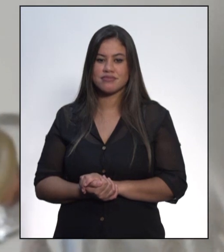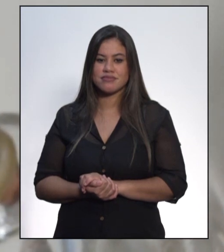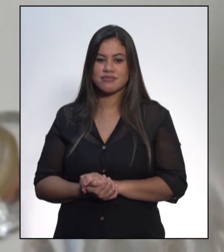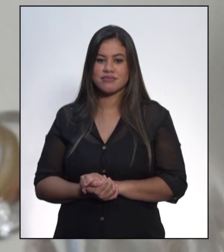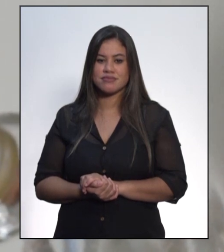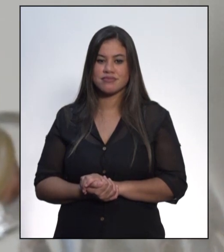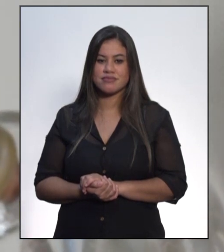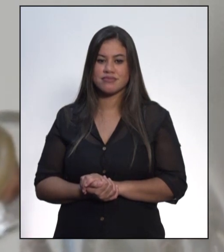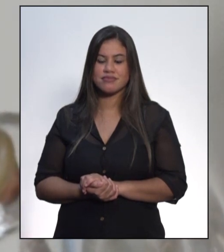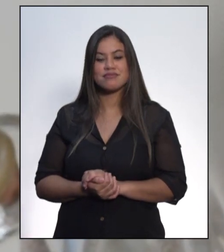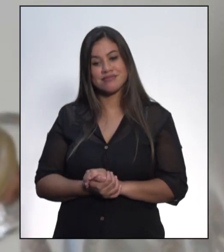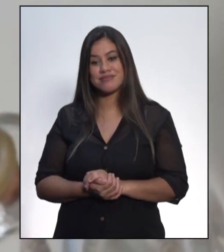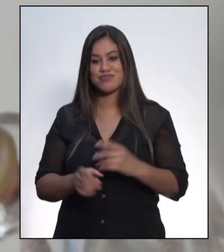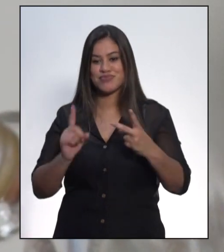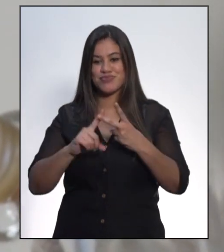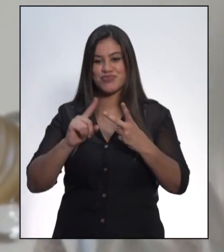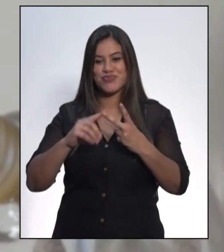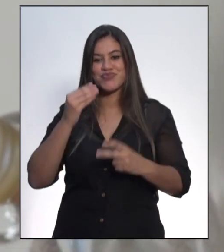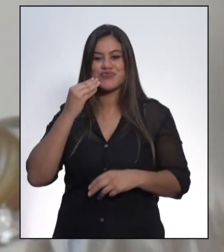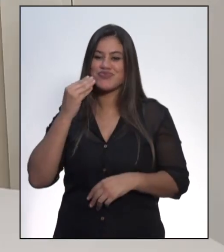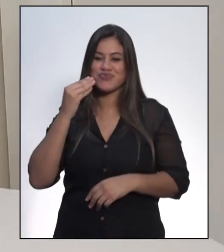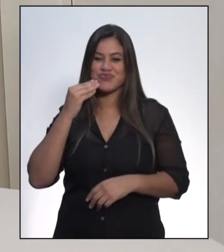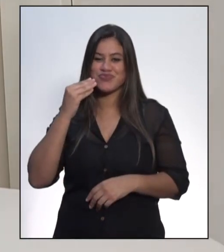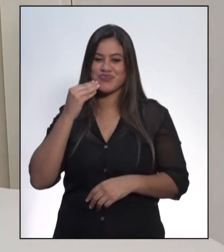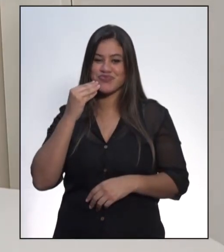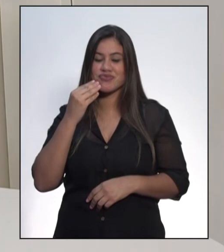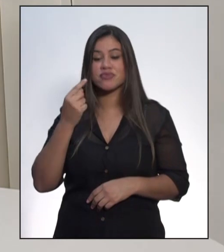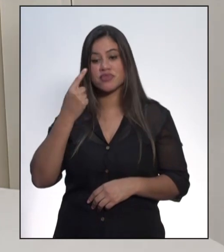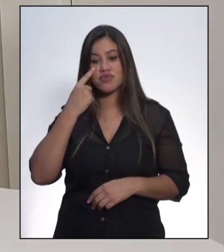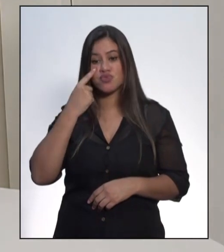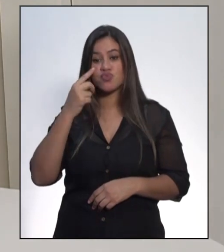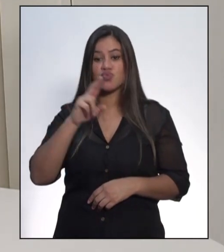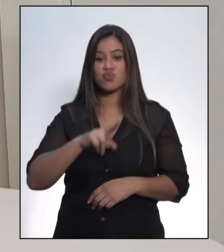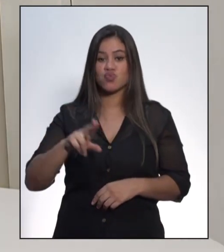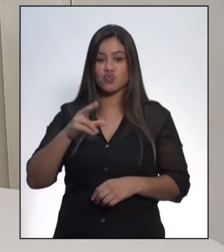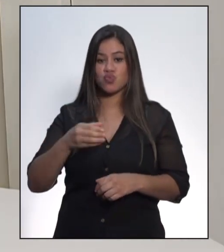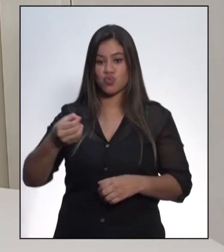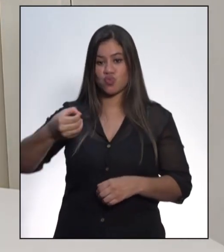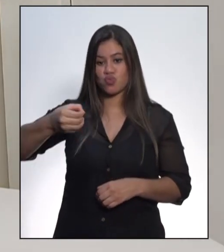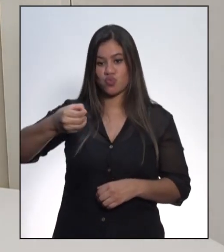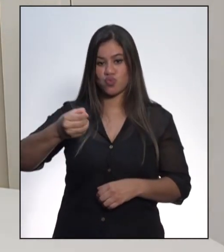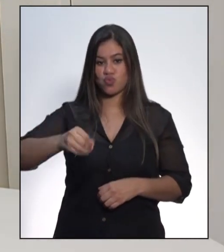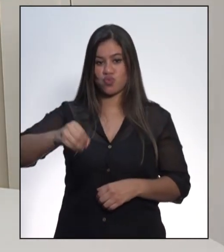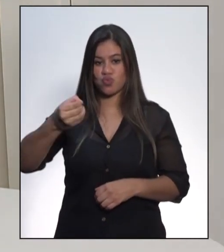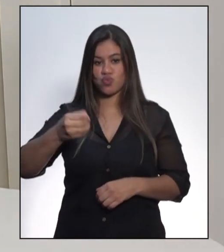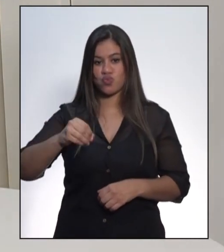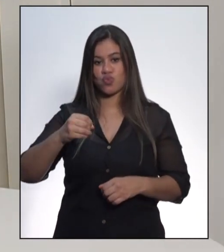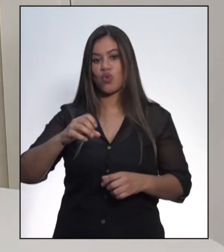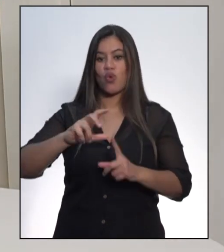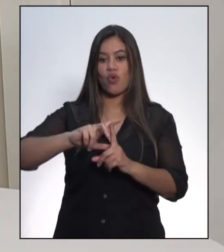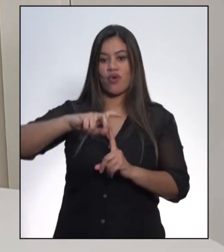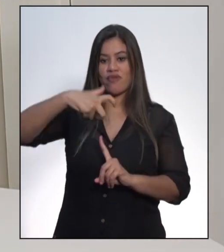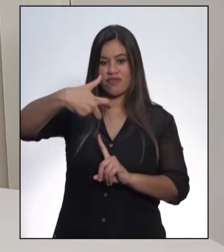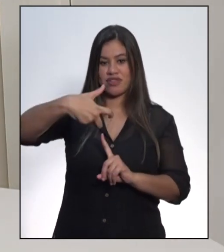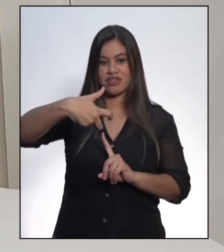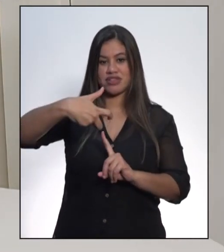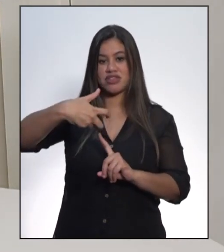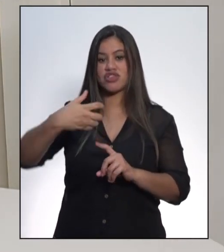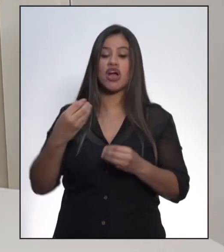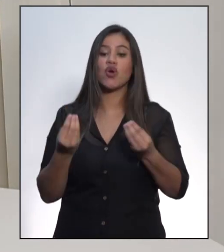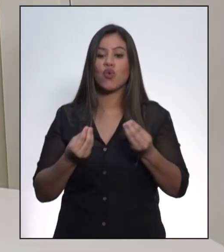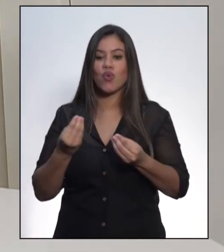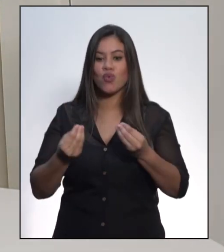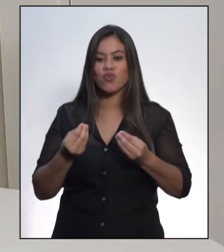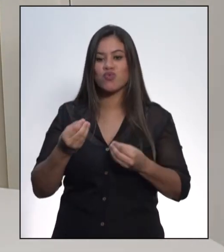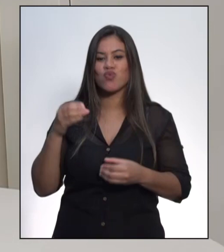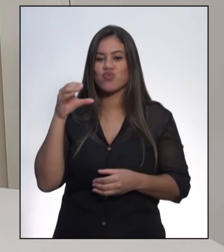Então, esse foi nosso segundo experimento com refrigerante, no qual a gente usou o mesmo refrigerante, só que agora a gente submeteu ele ao